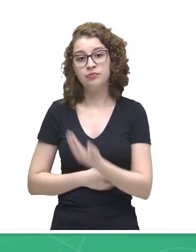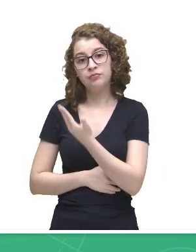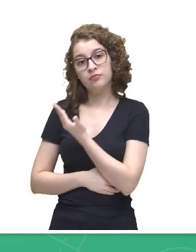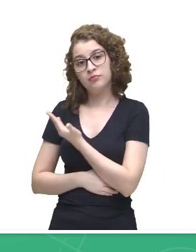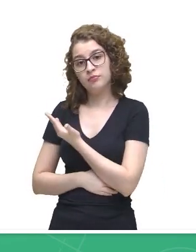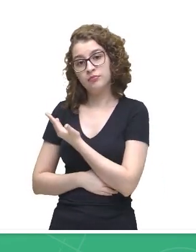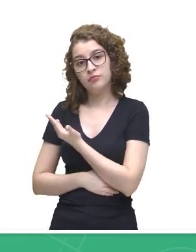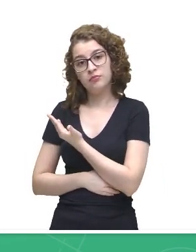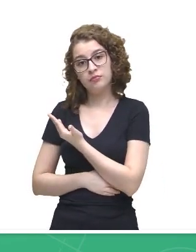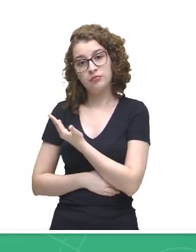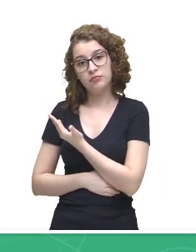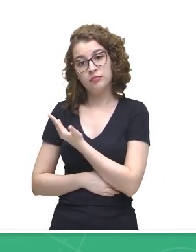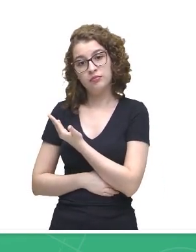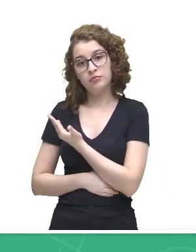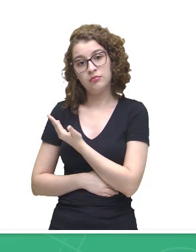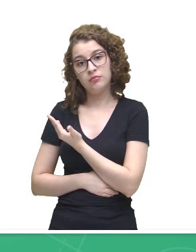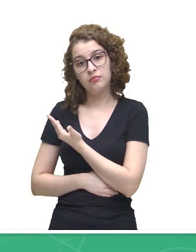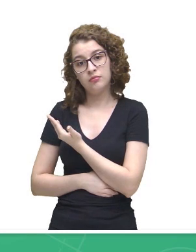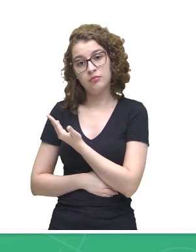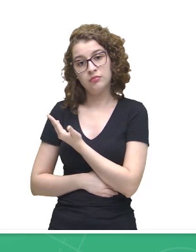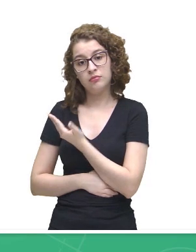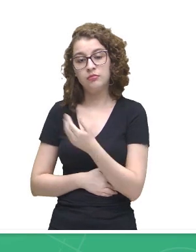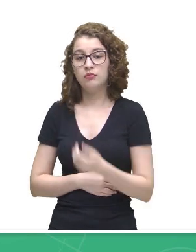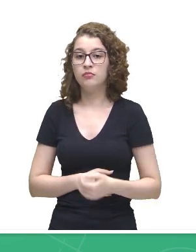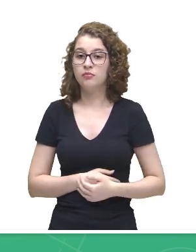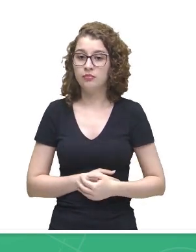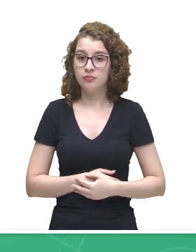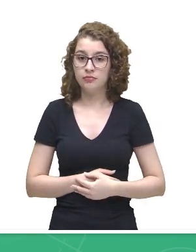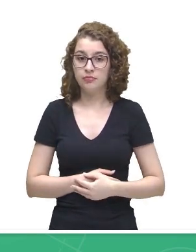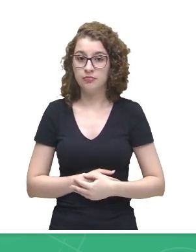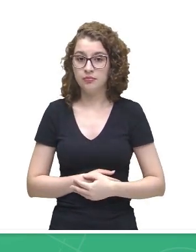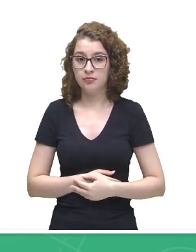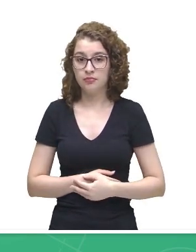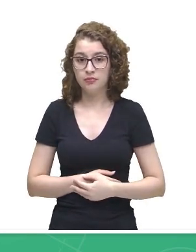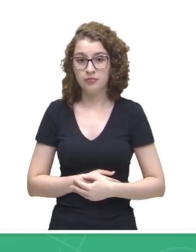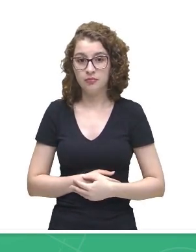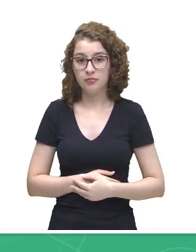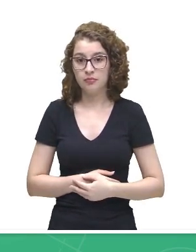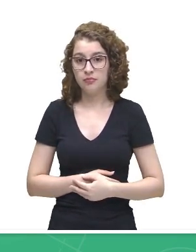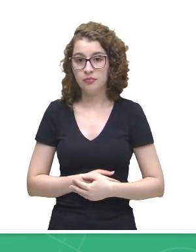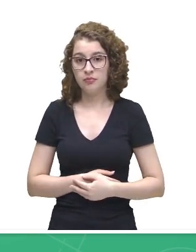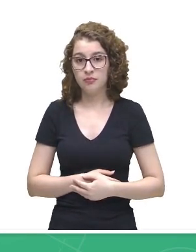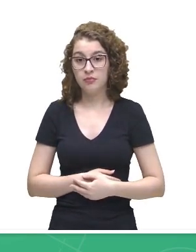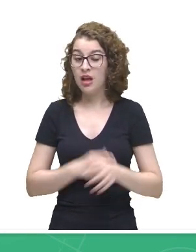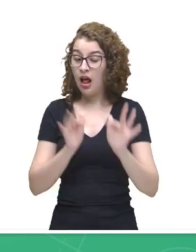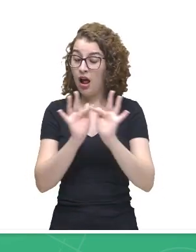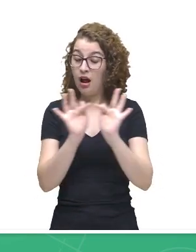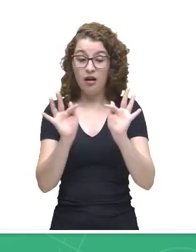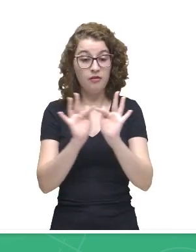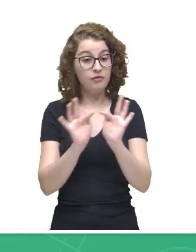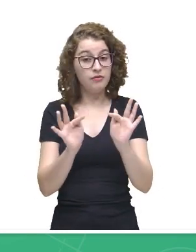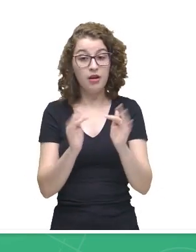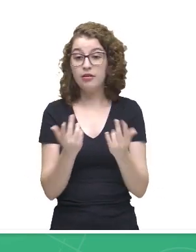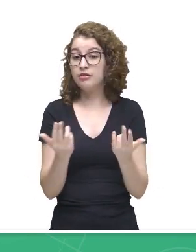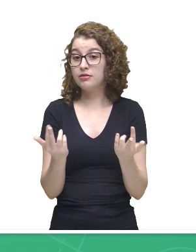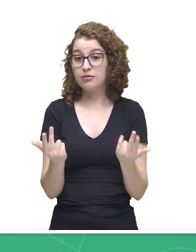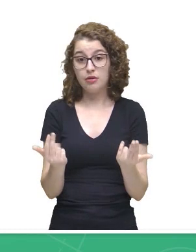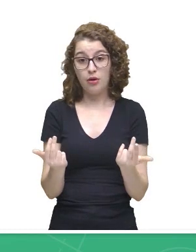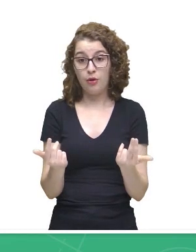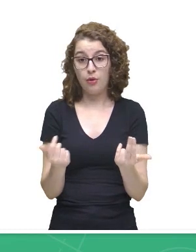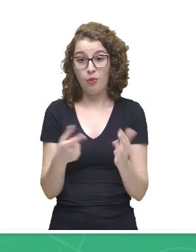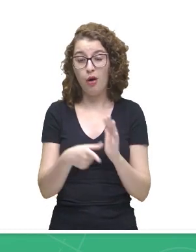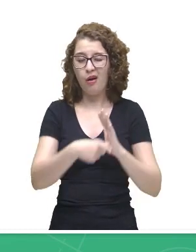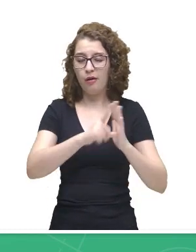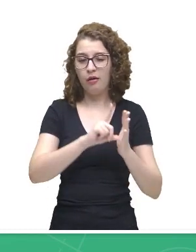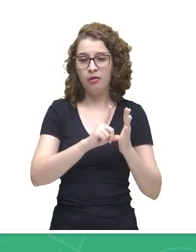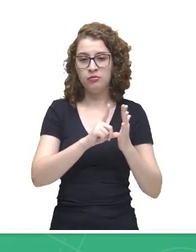door, however, he did not answer. É a mesma oração, eu passei a mesma ideia,